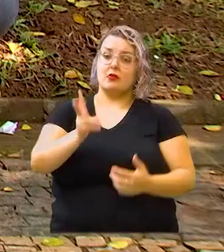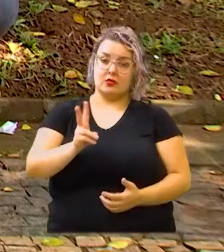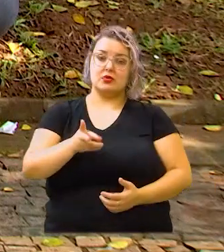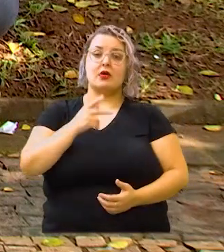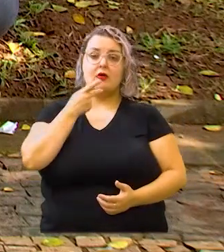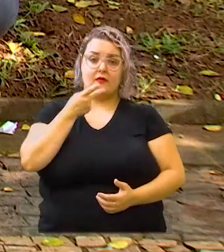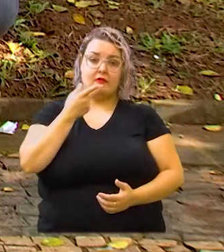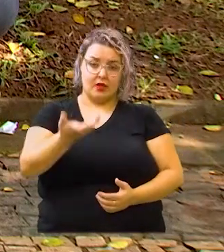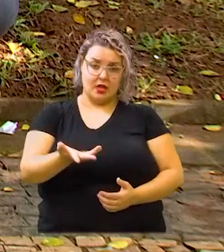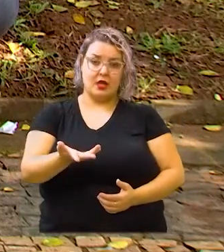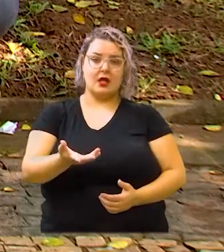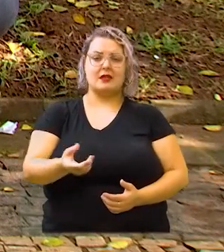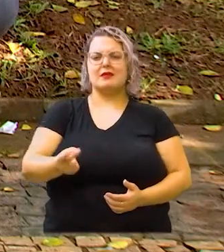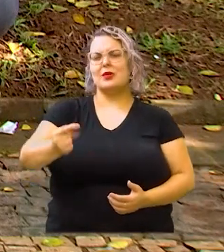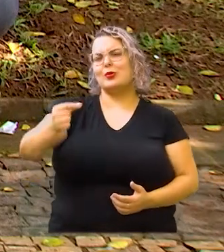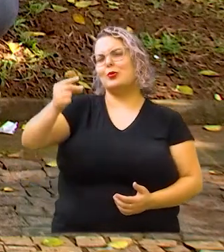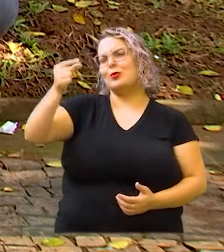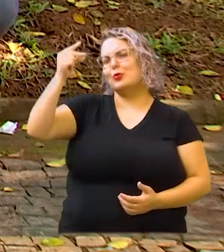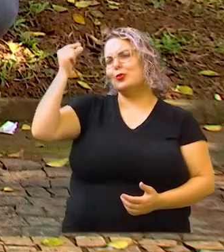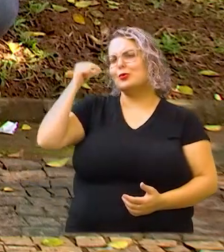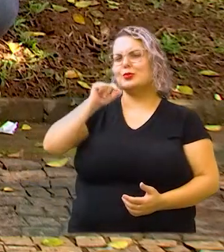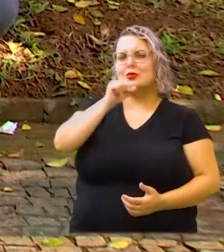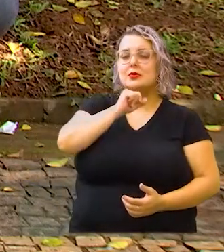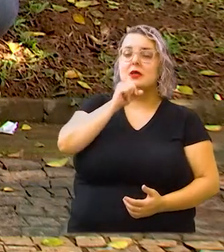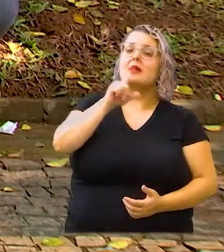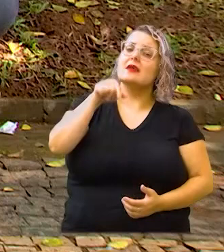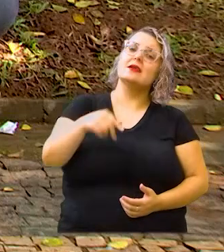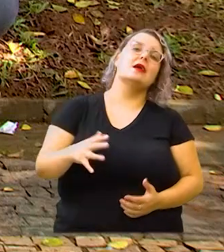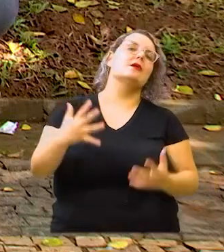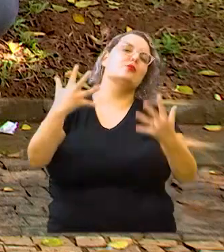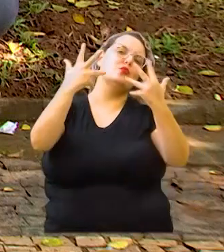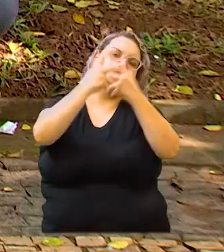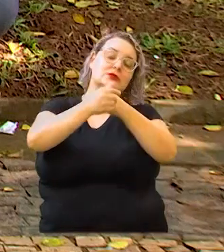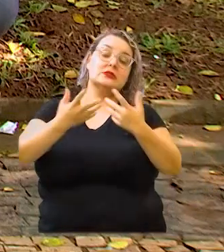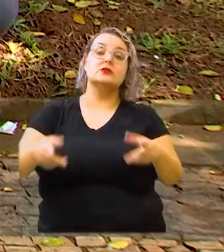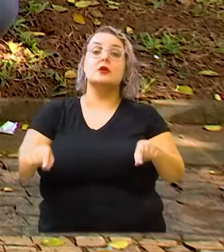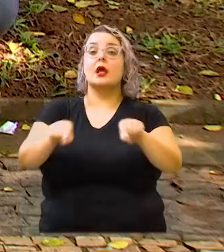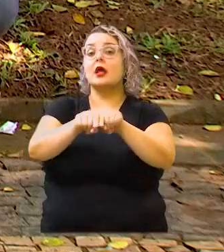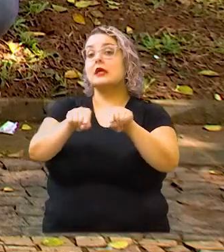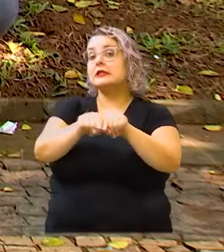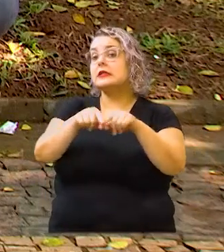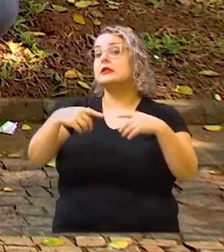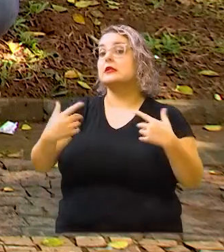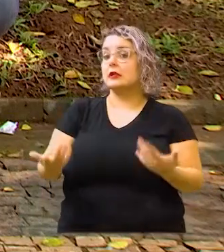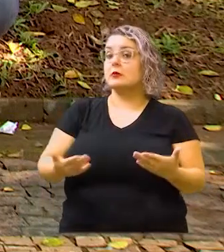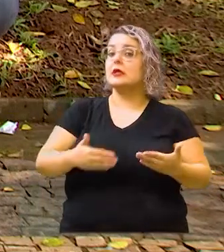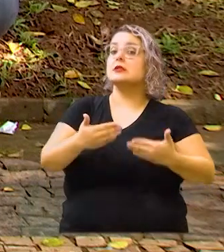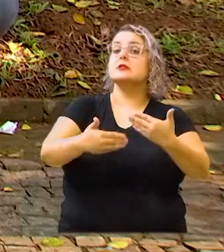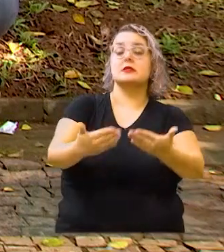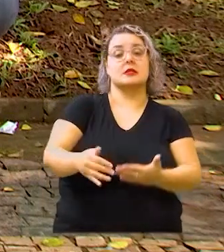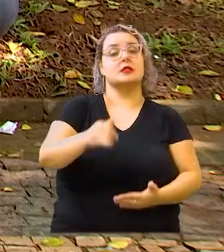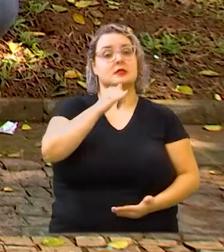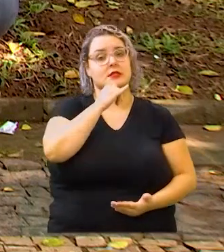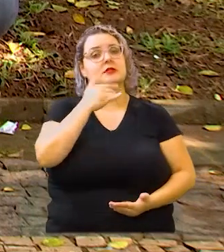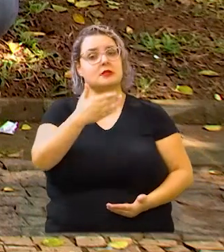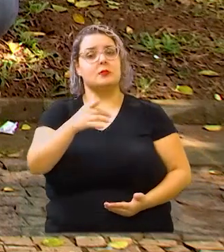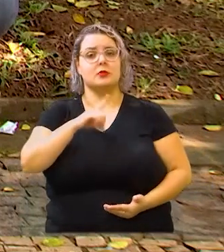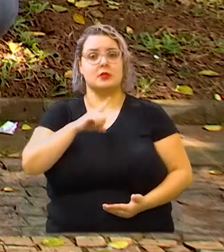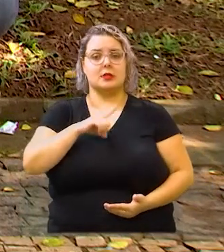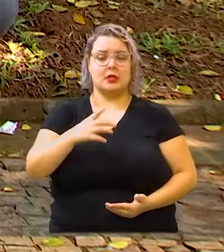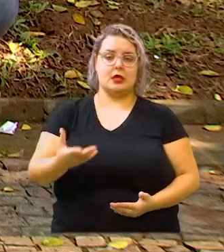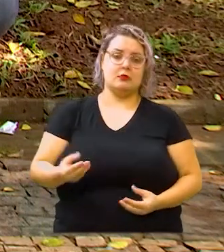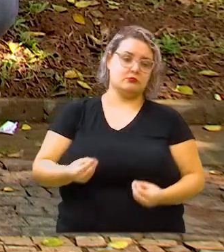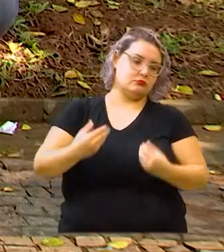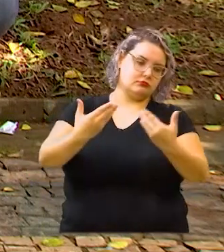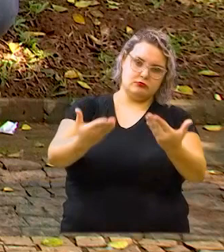eu falei, tem espécies muito antigas. Isso é muito bonito, né? E ao mesmo tempo, a partir desse exemplo, a gente